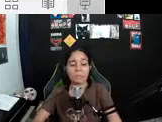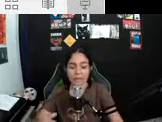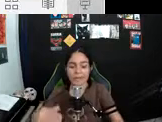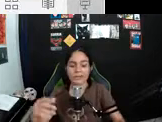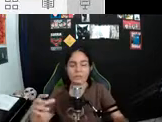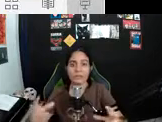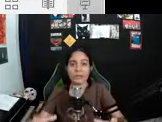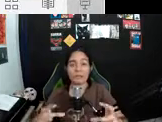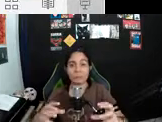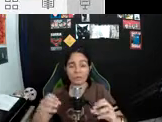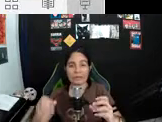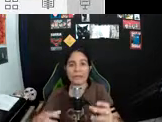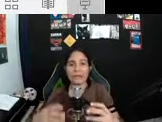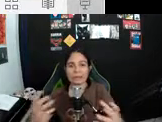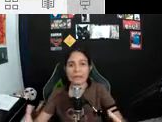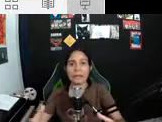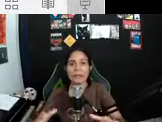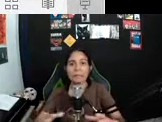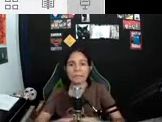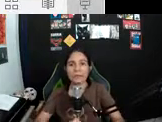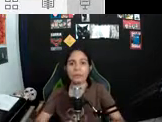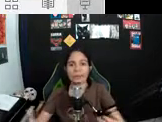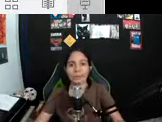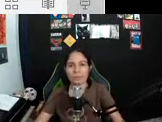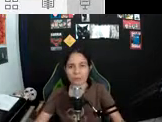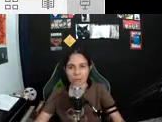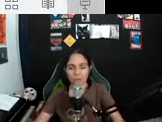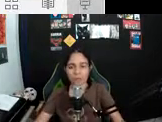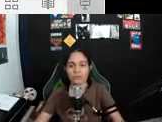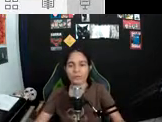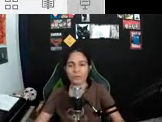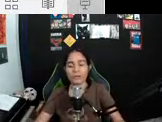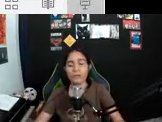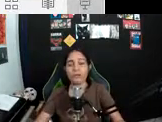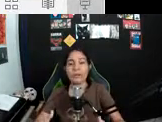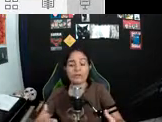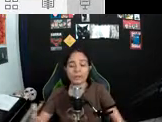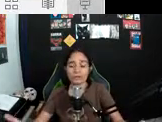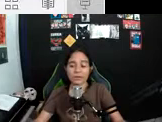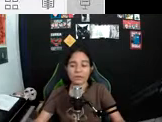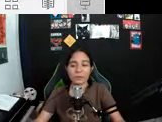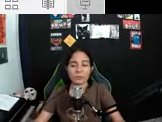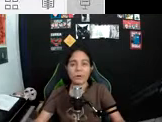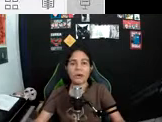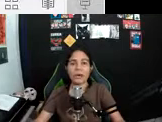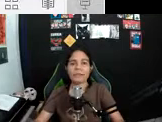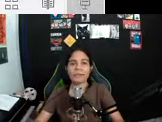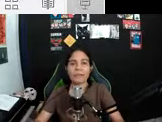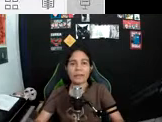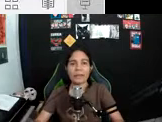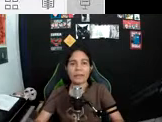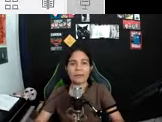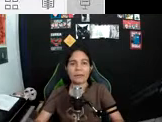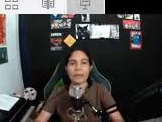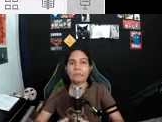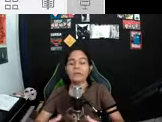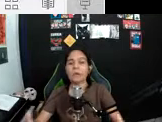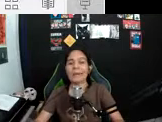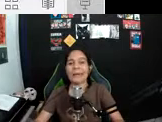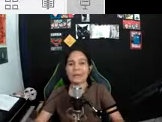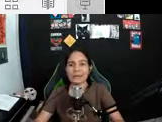deveriam, mas, como eu disse, porque ela ali passou por uma emoção muito forte. E a gente não pode,